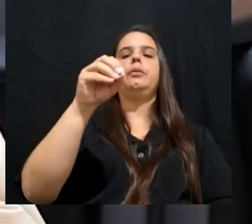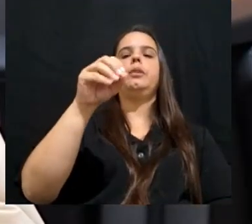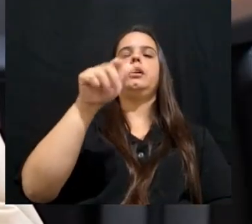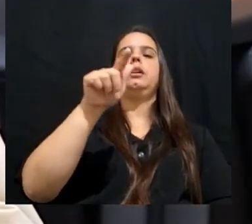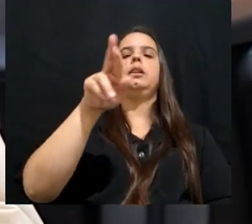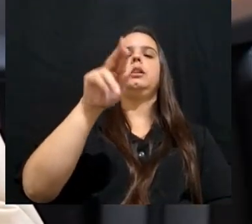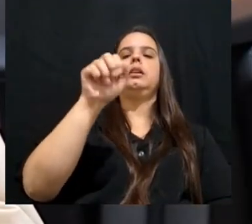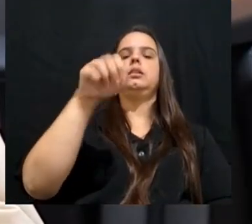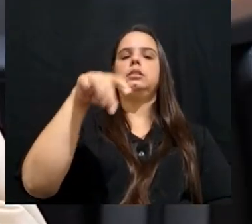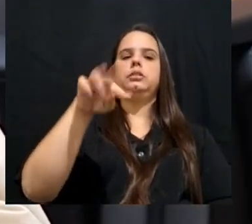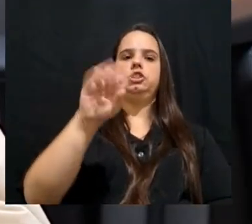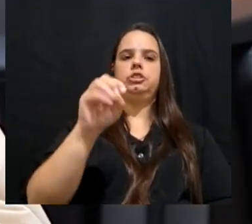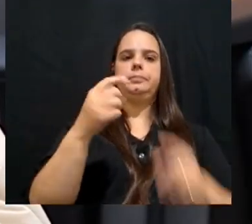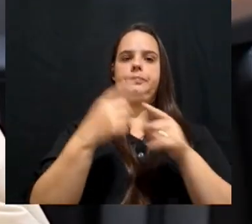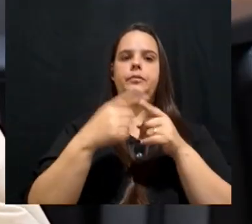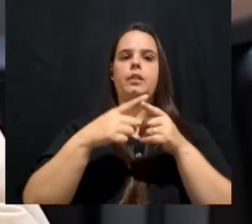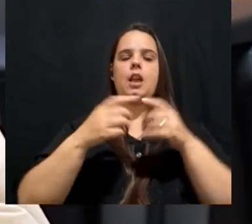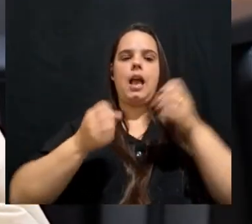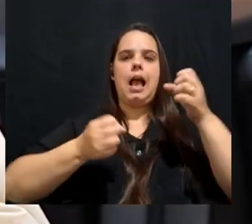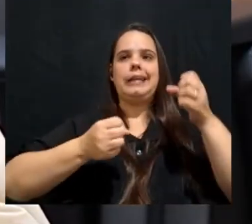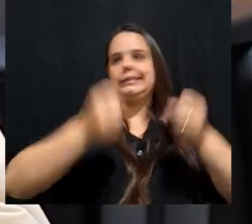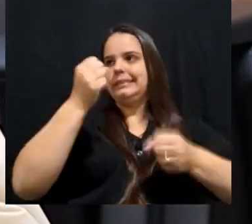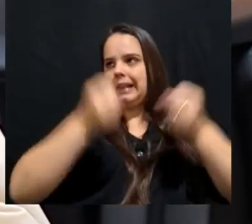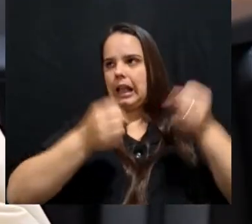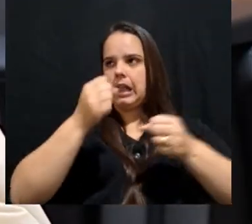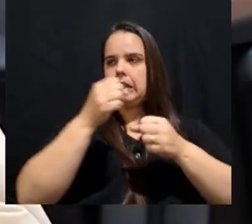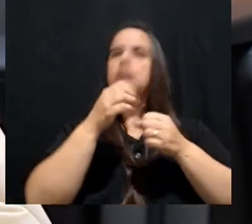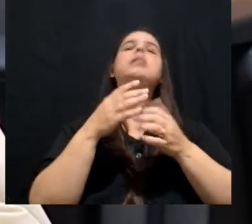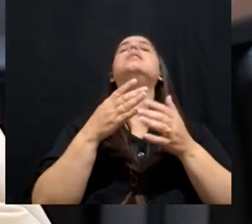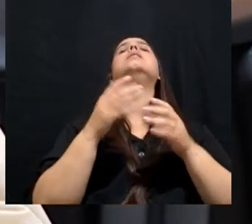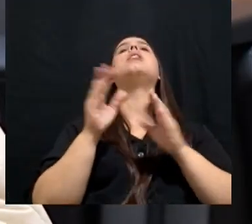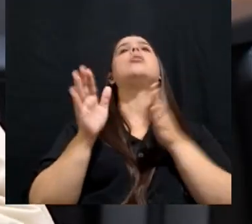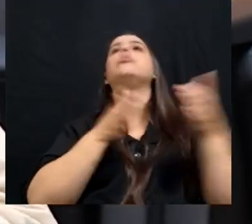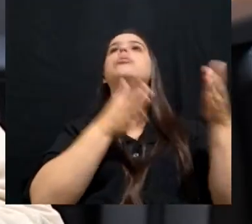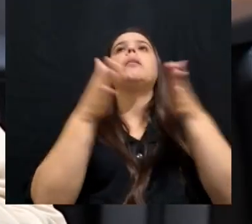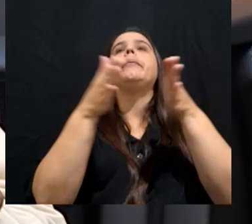Caminho da Capacitação, ela é promovida, né, pela